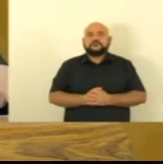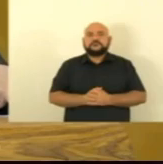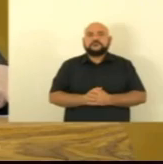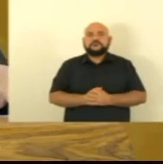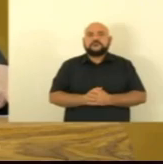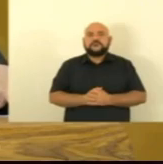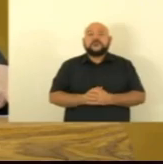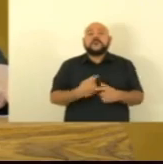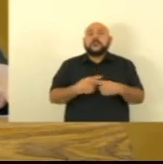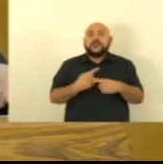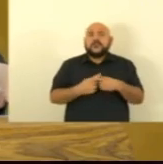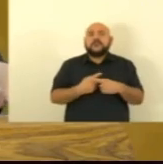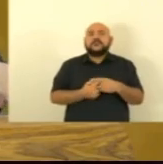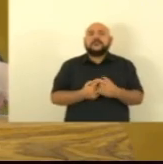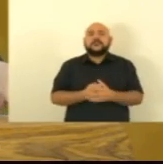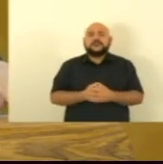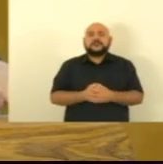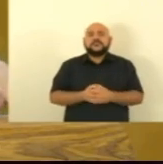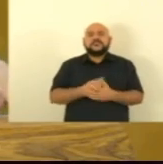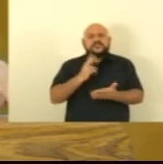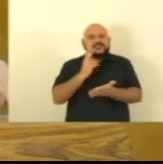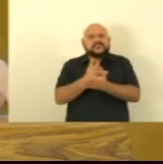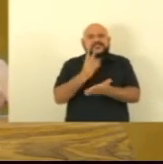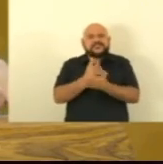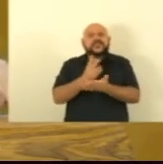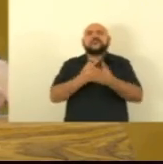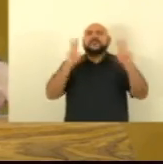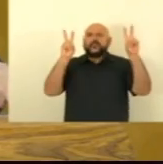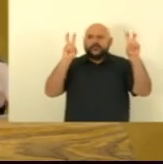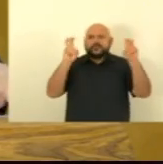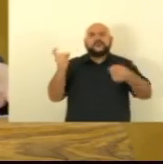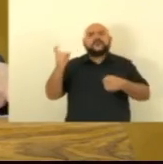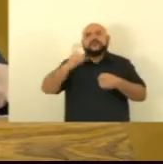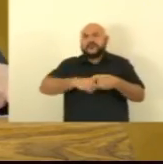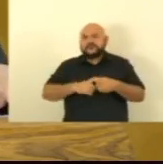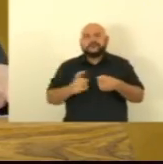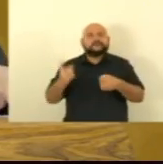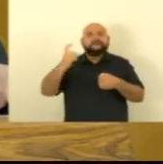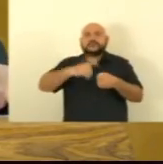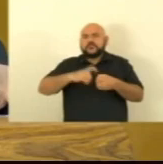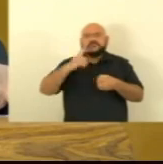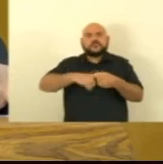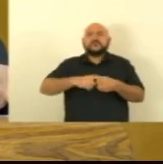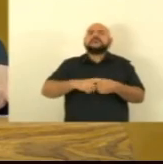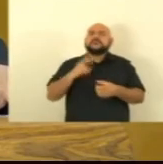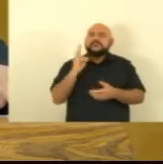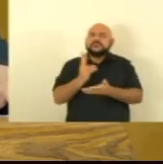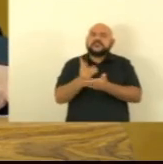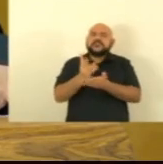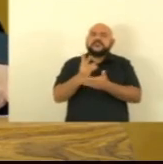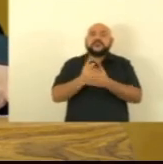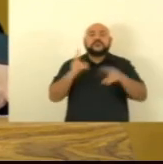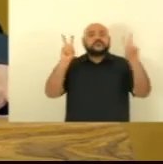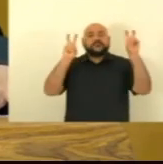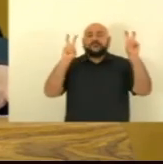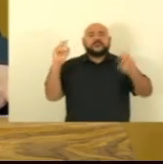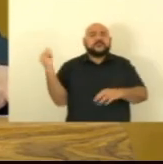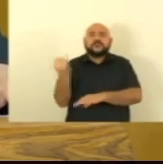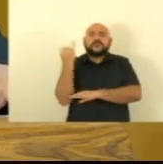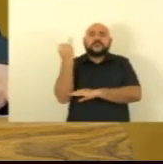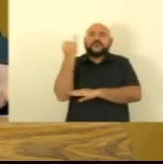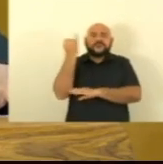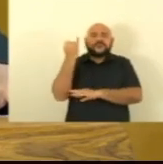de quando em quando vou abordar o tema, que é um tema importantíssimo e que muita gente